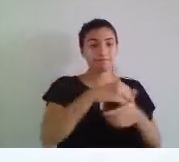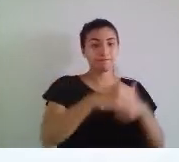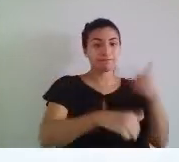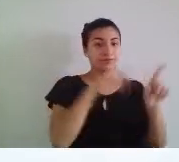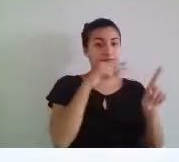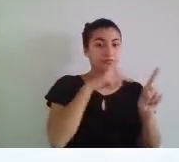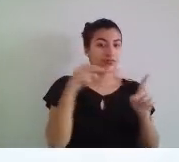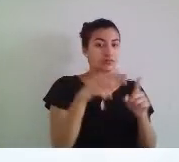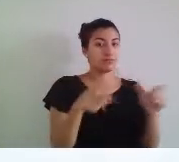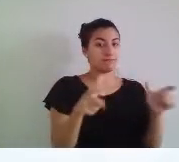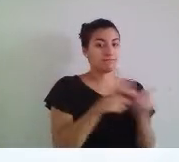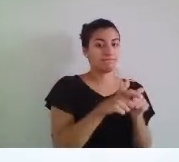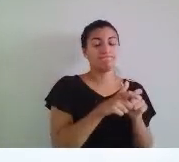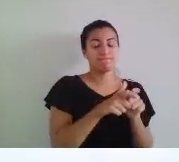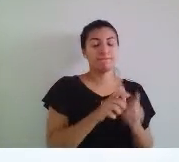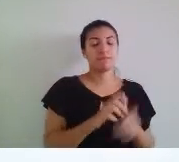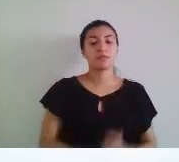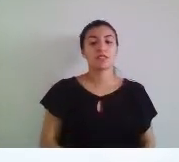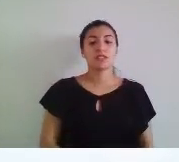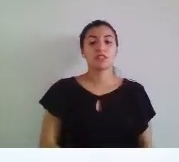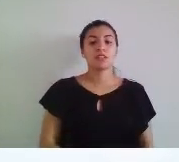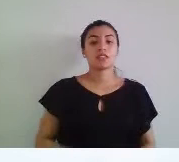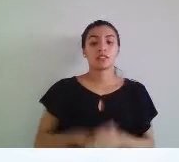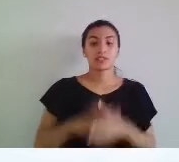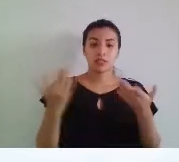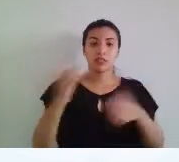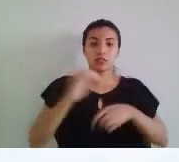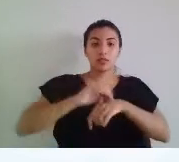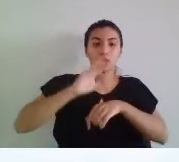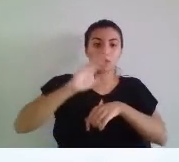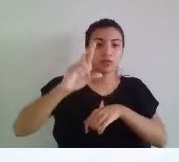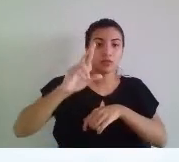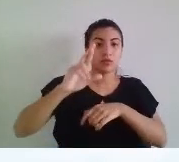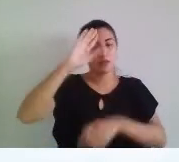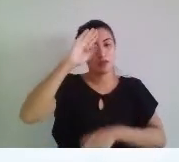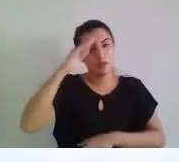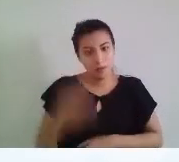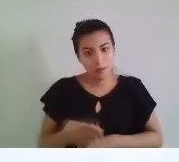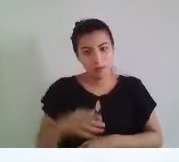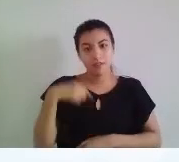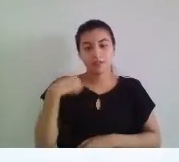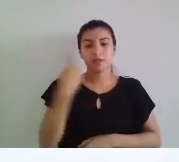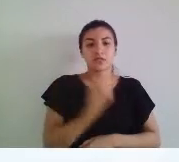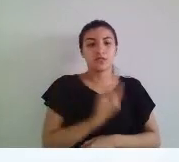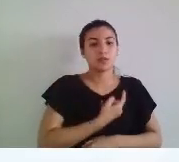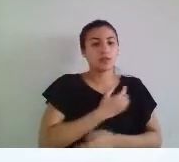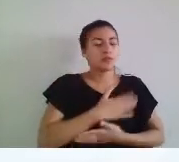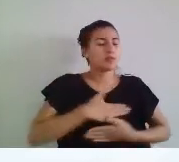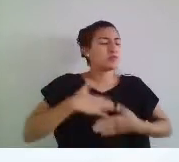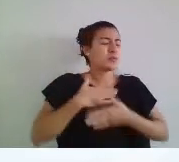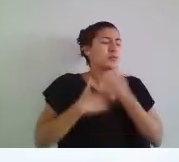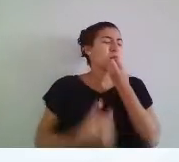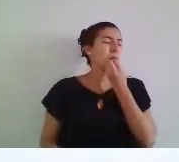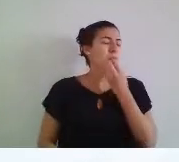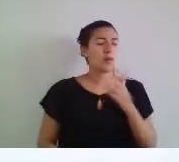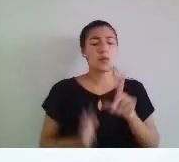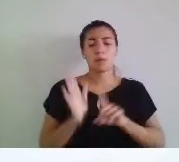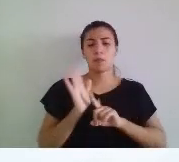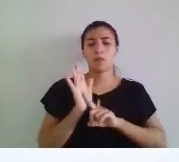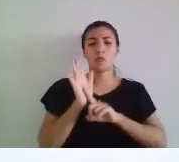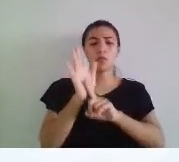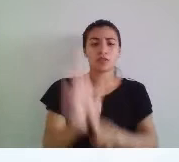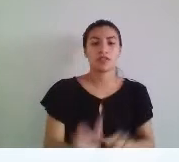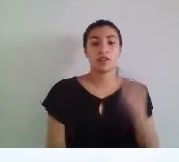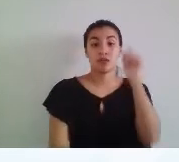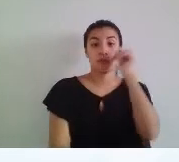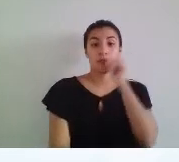de vulnerabilidade. Então, doutora, é uma honra para nós, é muito bom nós mostrarmos para todas as mulheres que